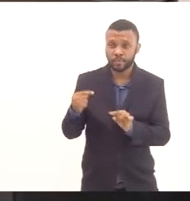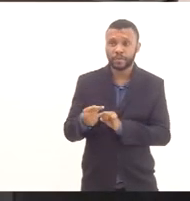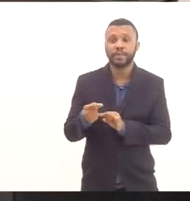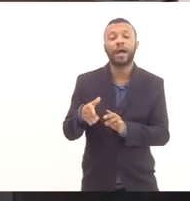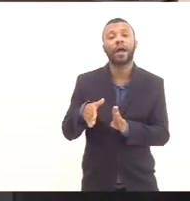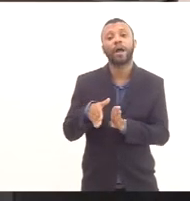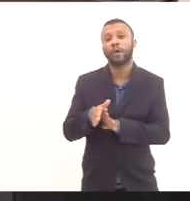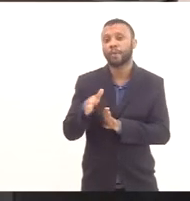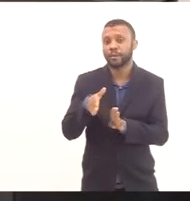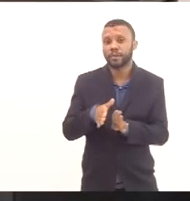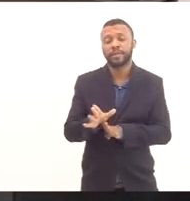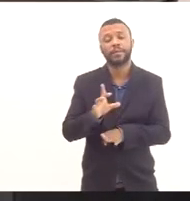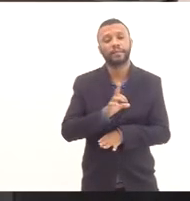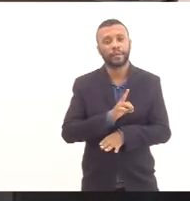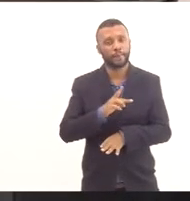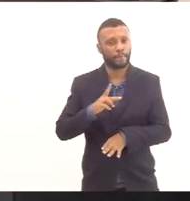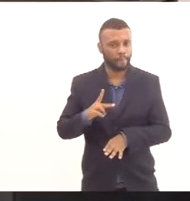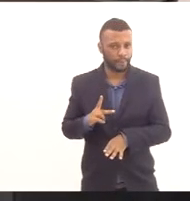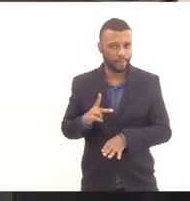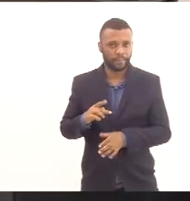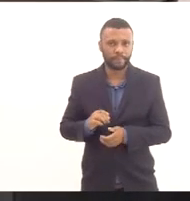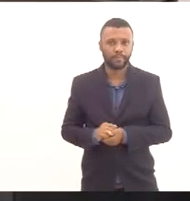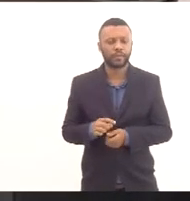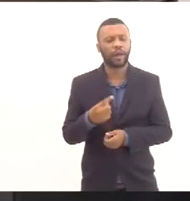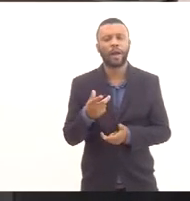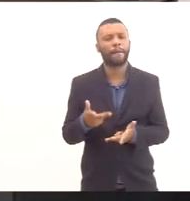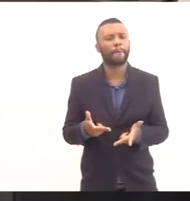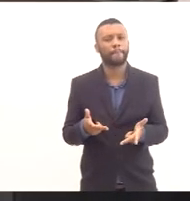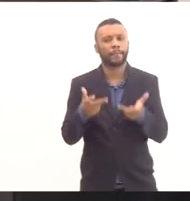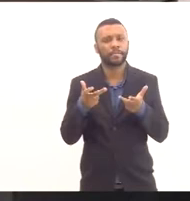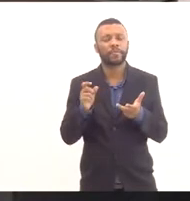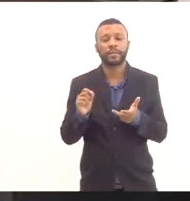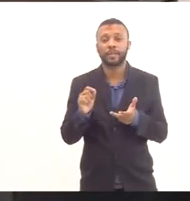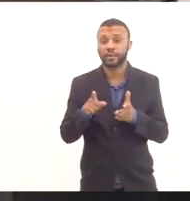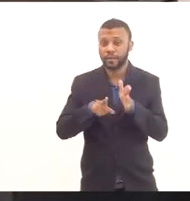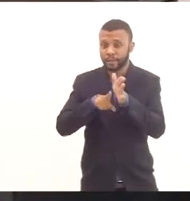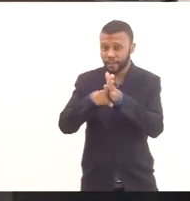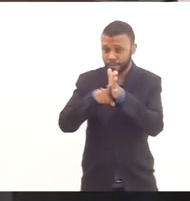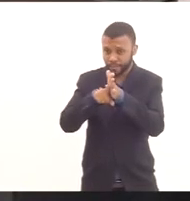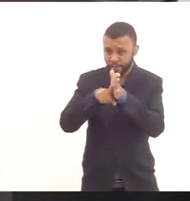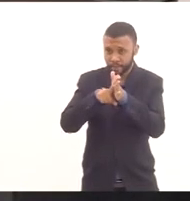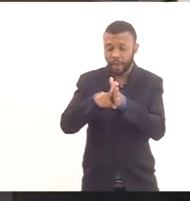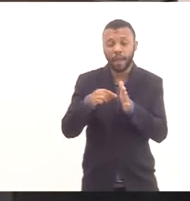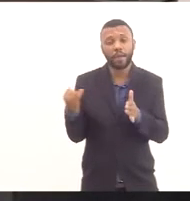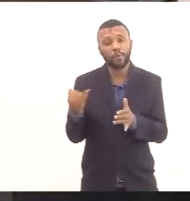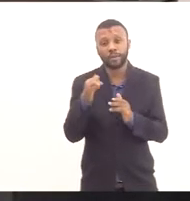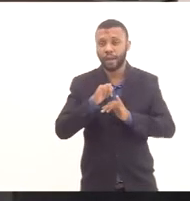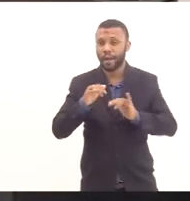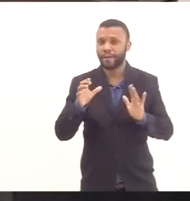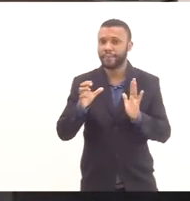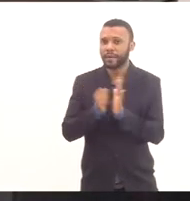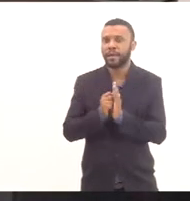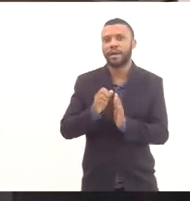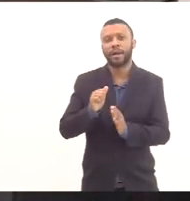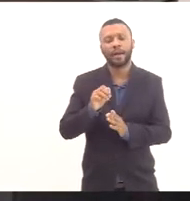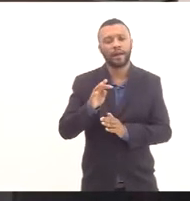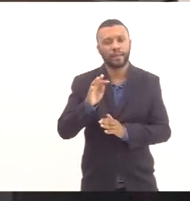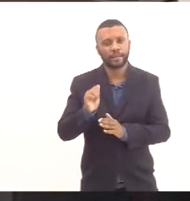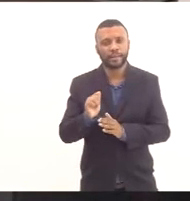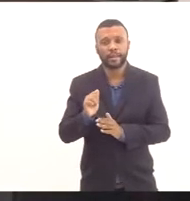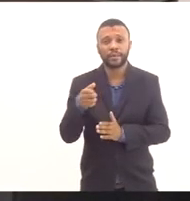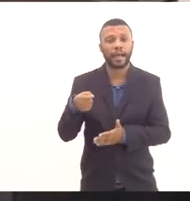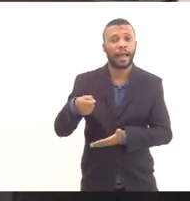Defensoria Pública não sem a gente percebeu lá na diligência importante também deixar isso registrado em ata que as